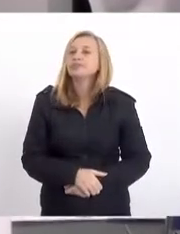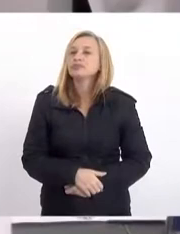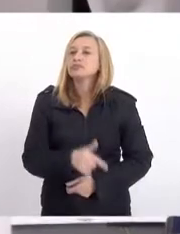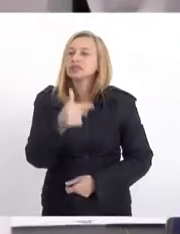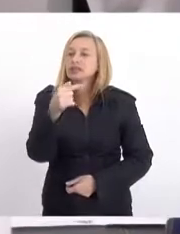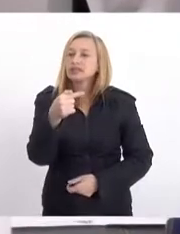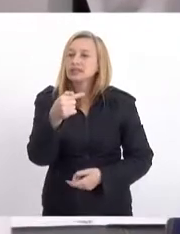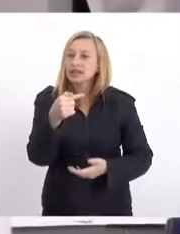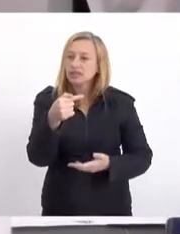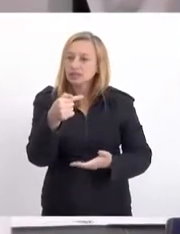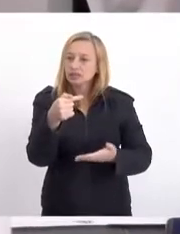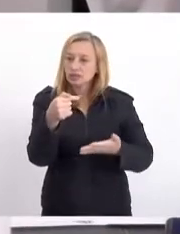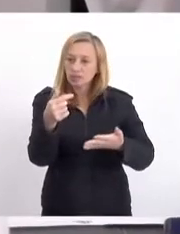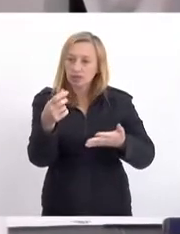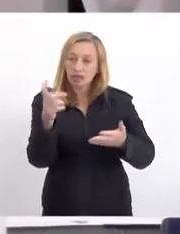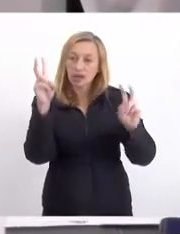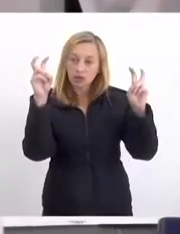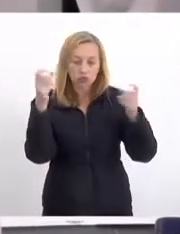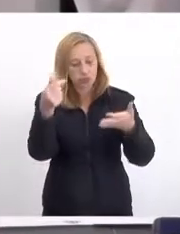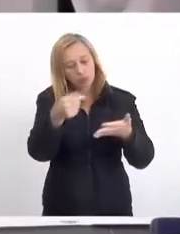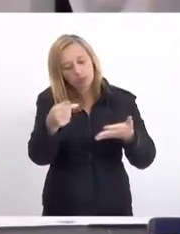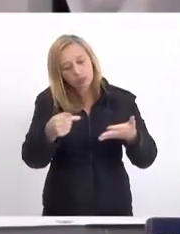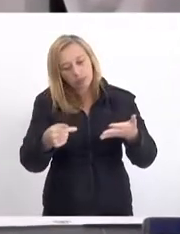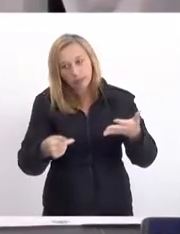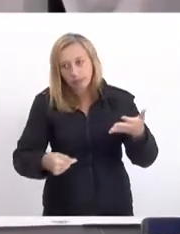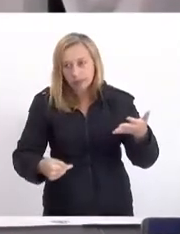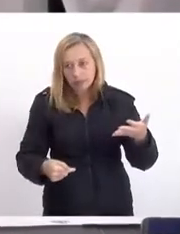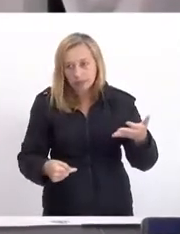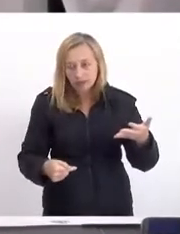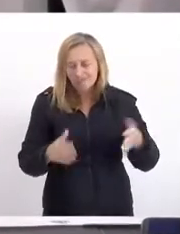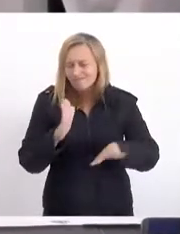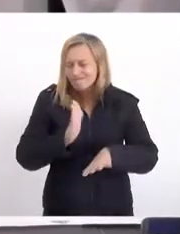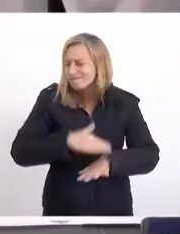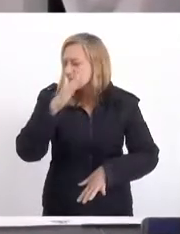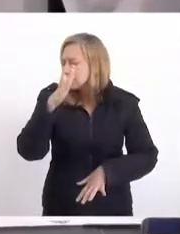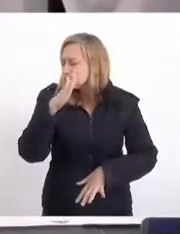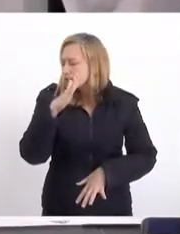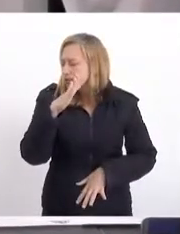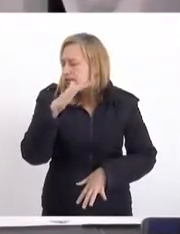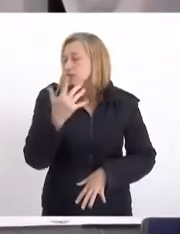7 itens, que são os itens